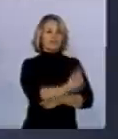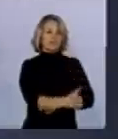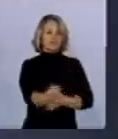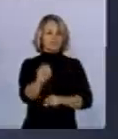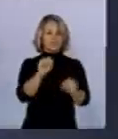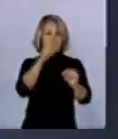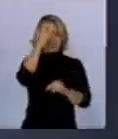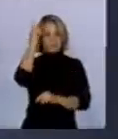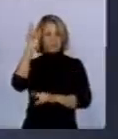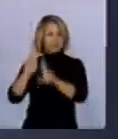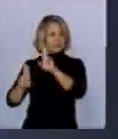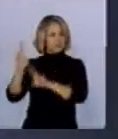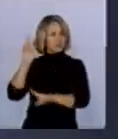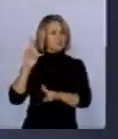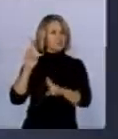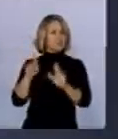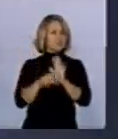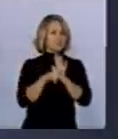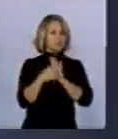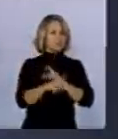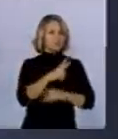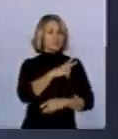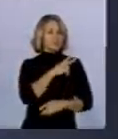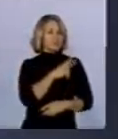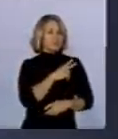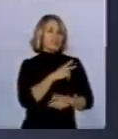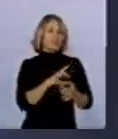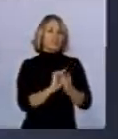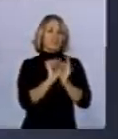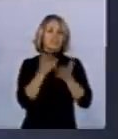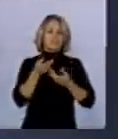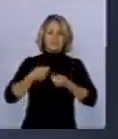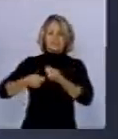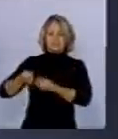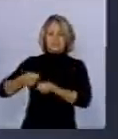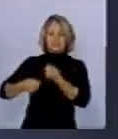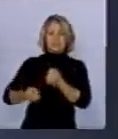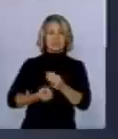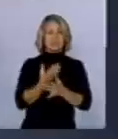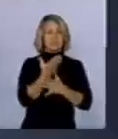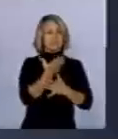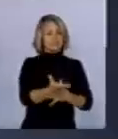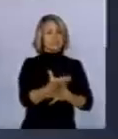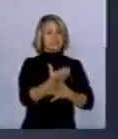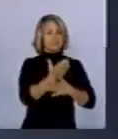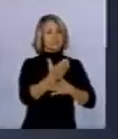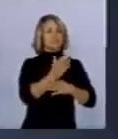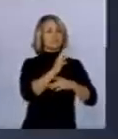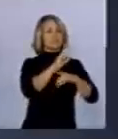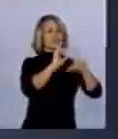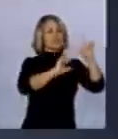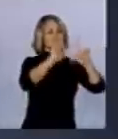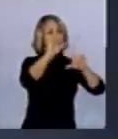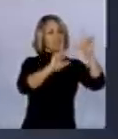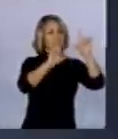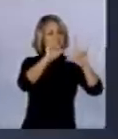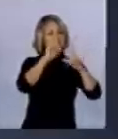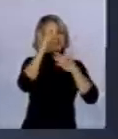consumidor a propriedade privada e a livre negociação na produção de obras audiovisuais muito